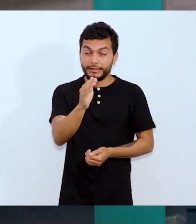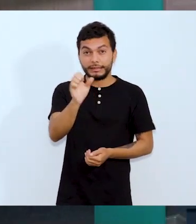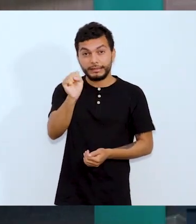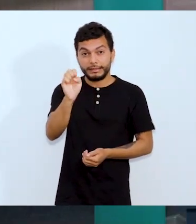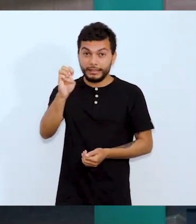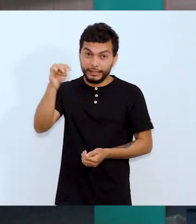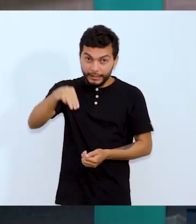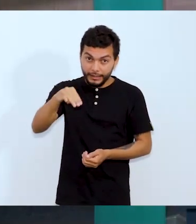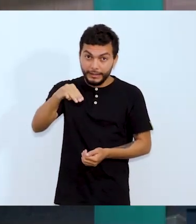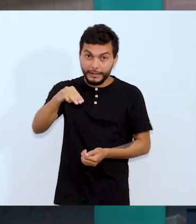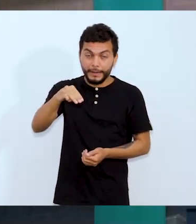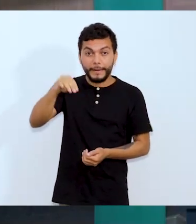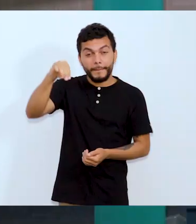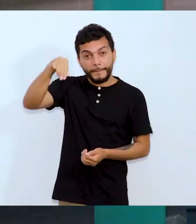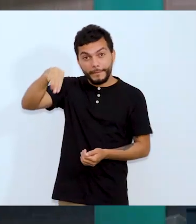destroem